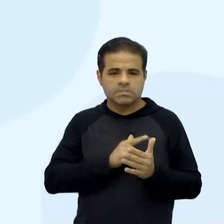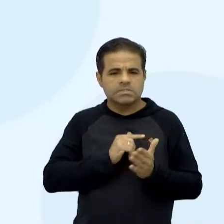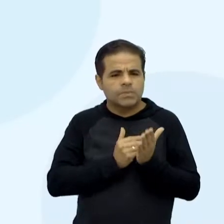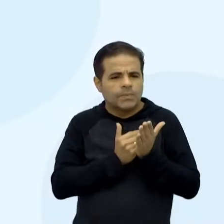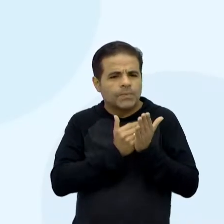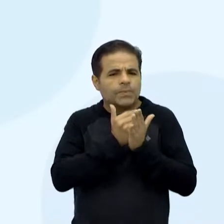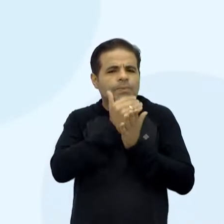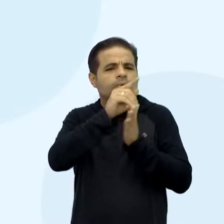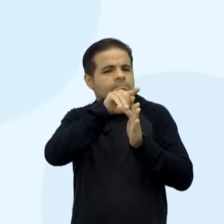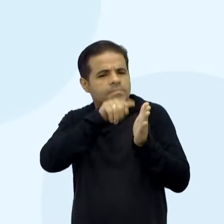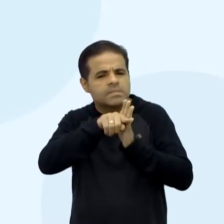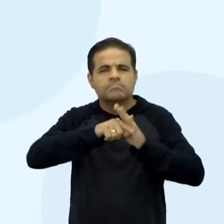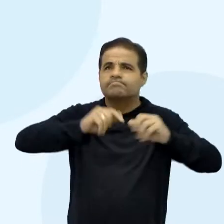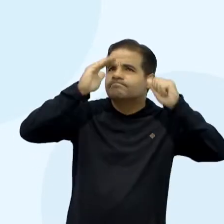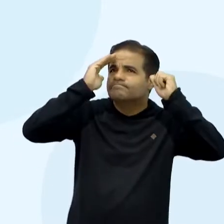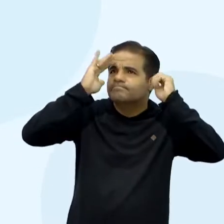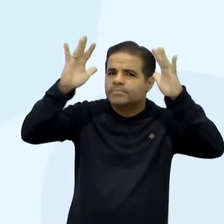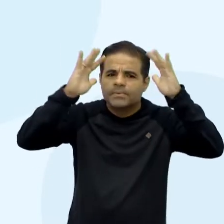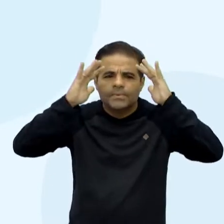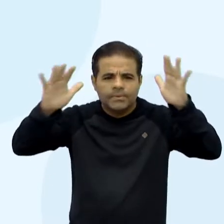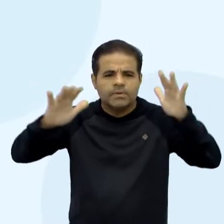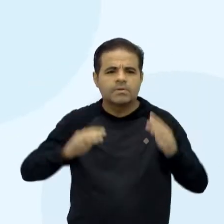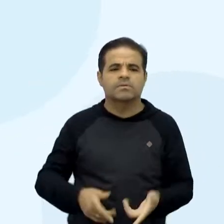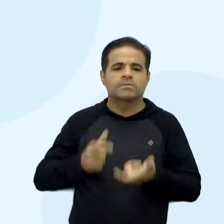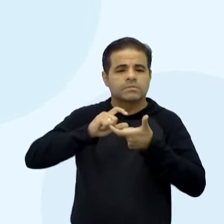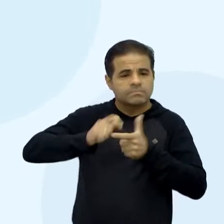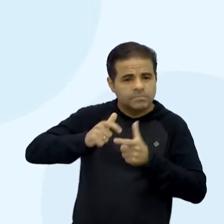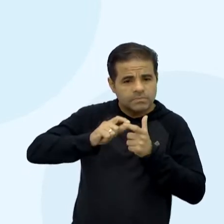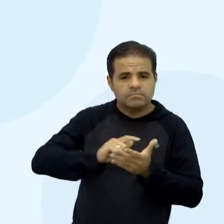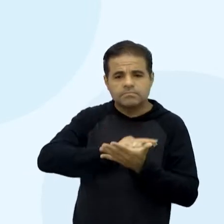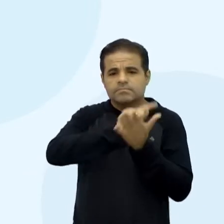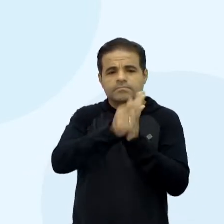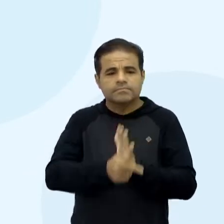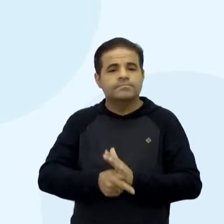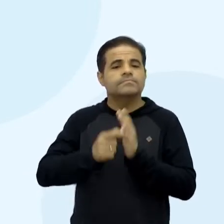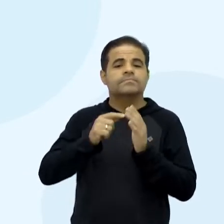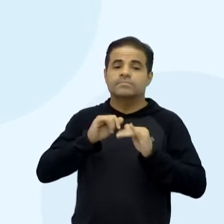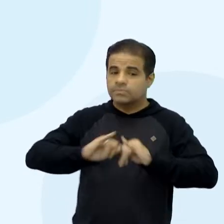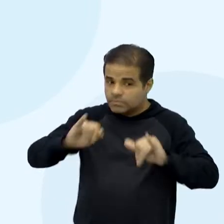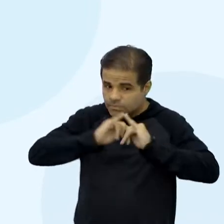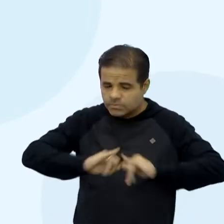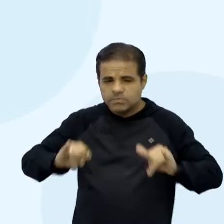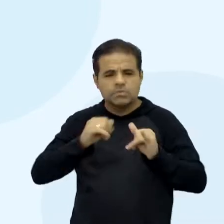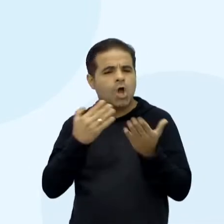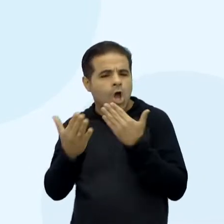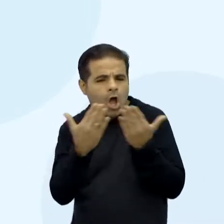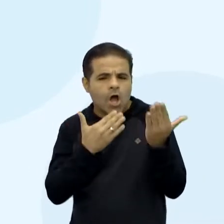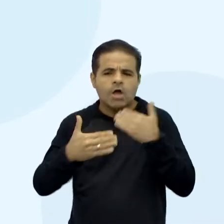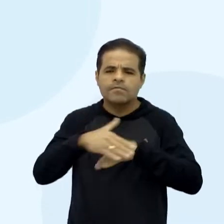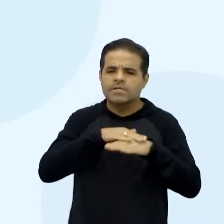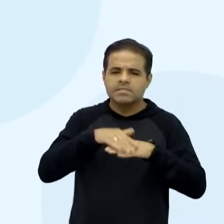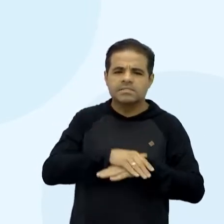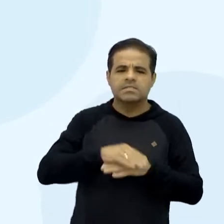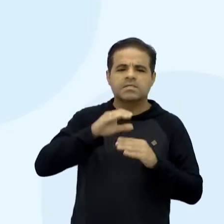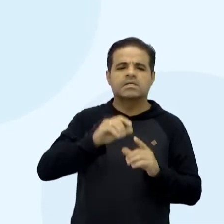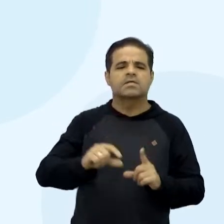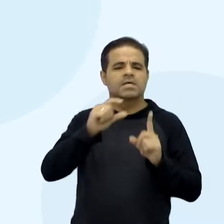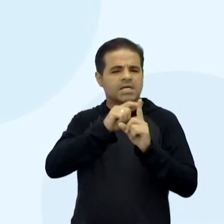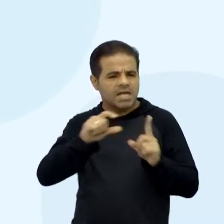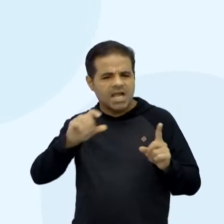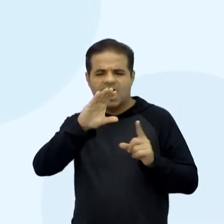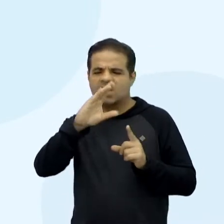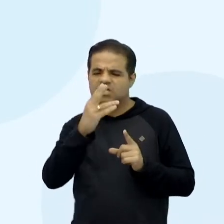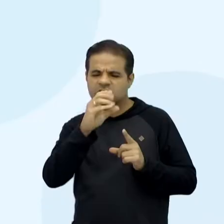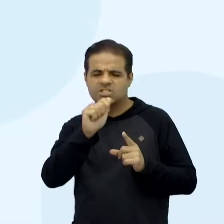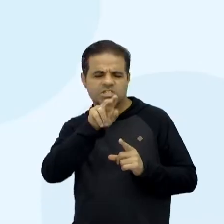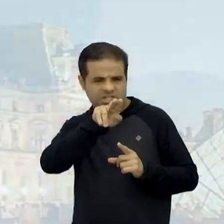de pesquisar e refletir sobre o gênero meme em anúncios publicitários e conversamos um pouco sobre charge e cartoon.